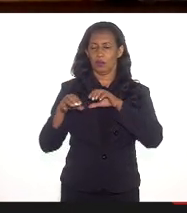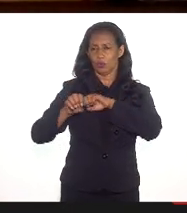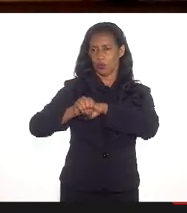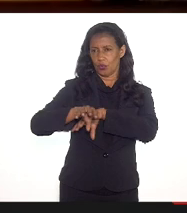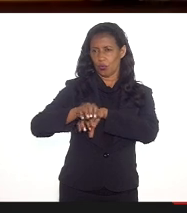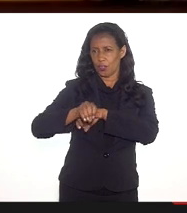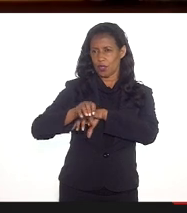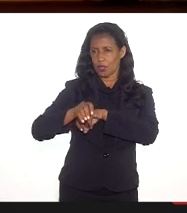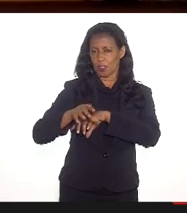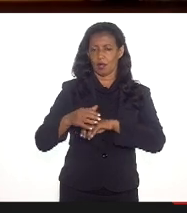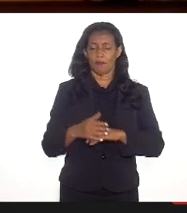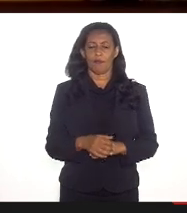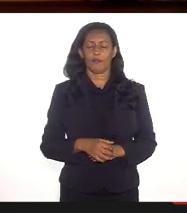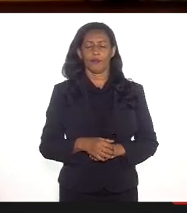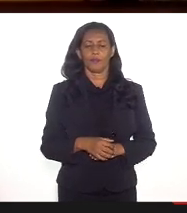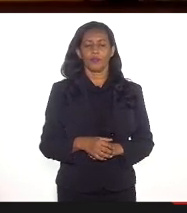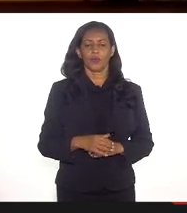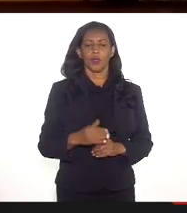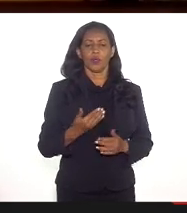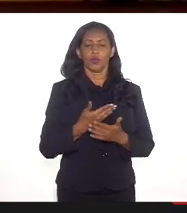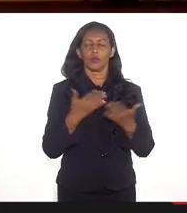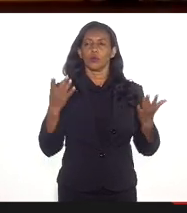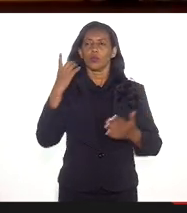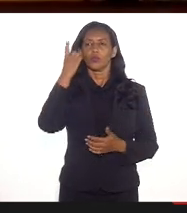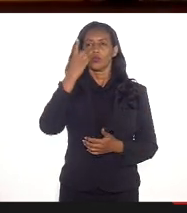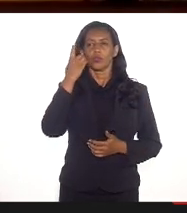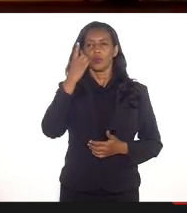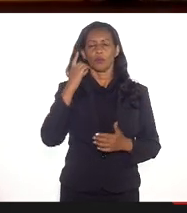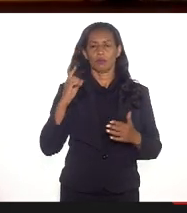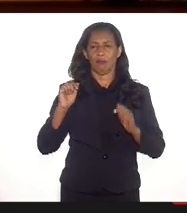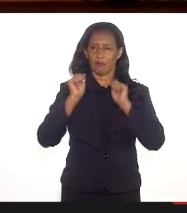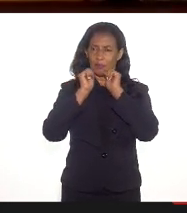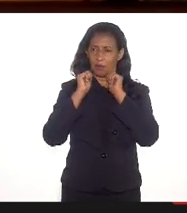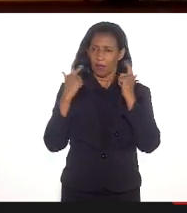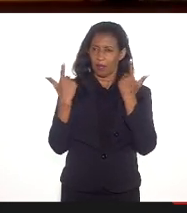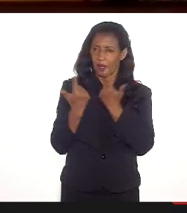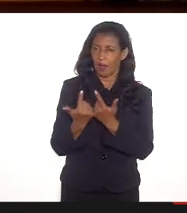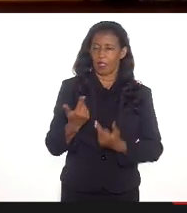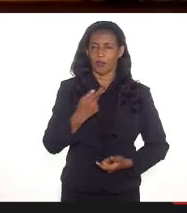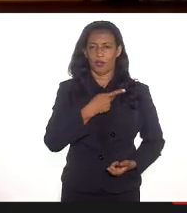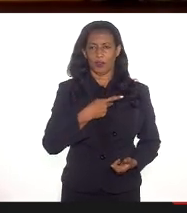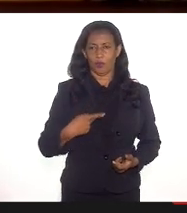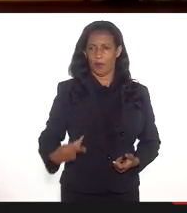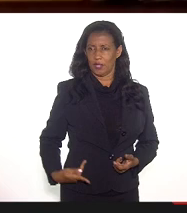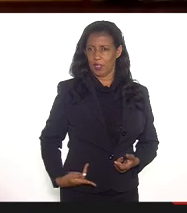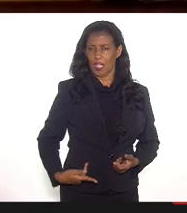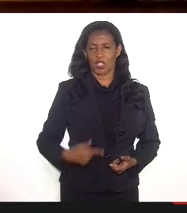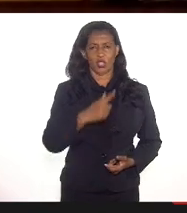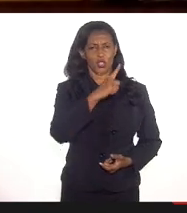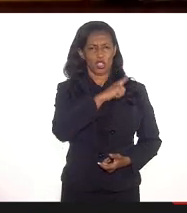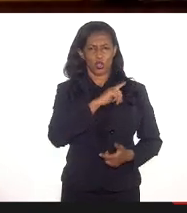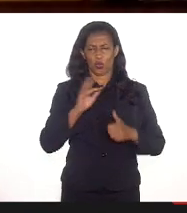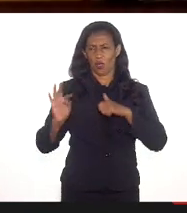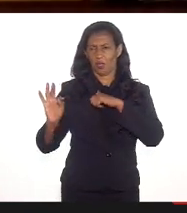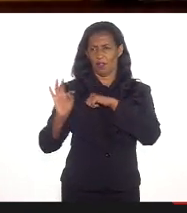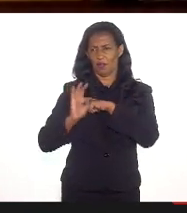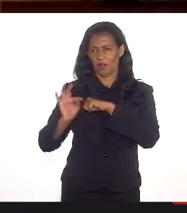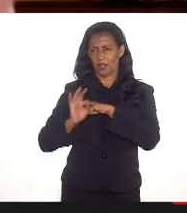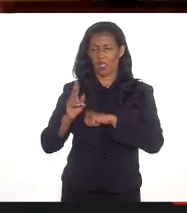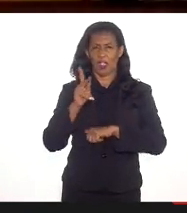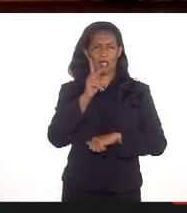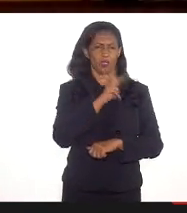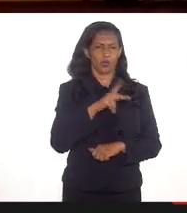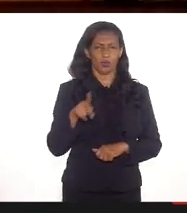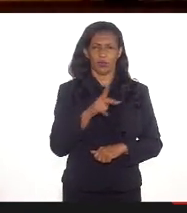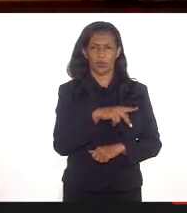por extensão, todos os deputados presentes da casa, ao presidente e ao corpo gestor da FITEC, aos docentes,